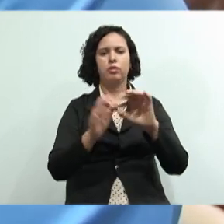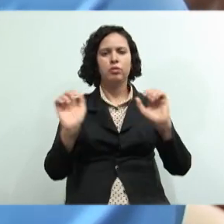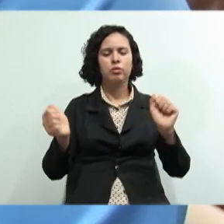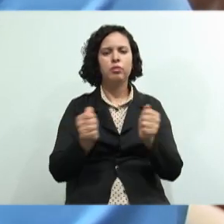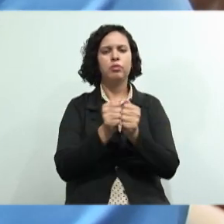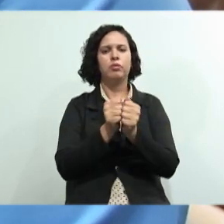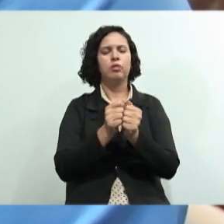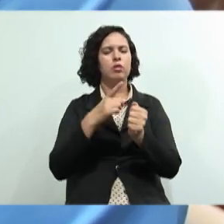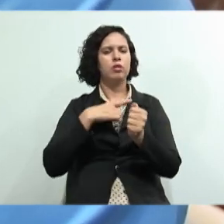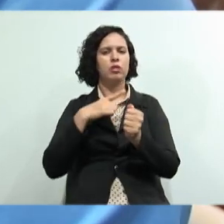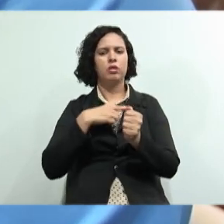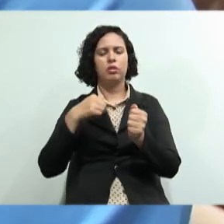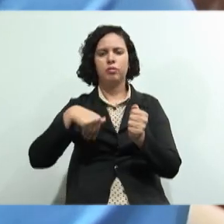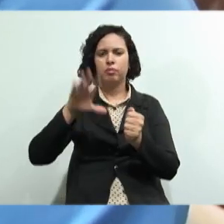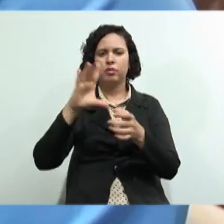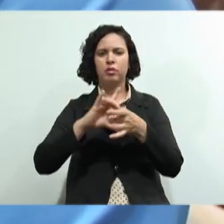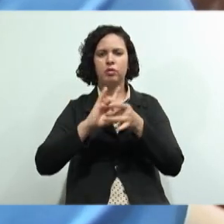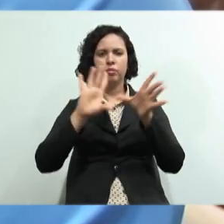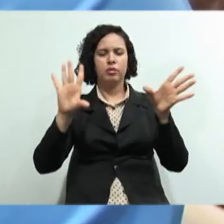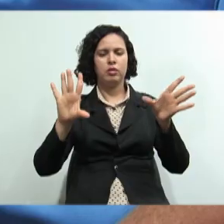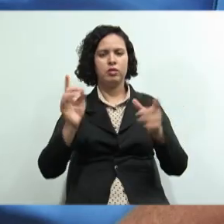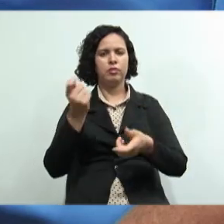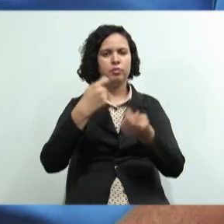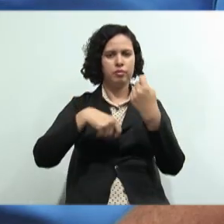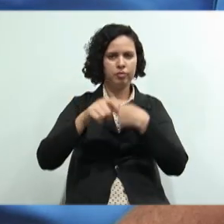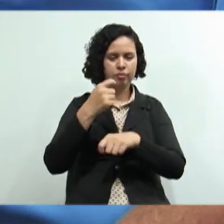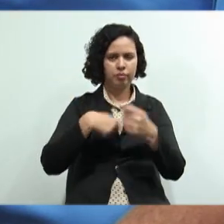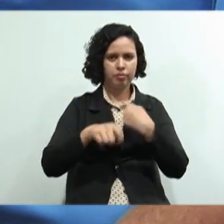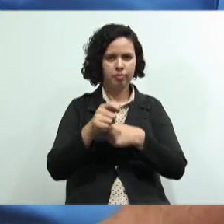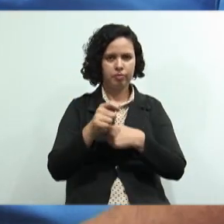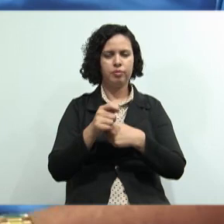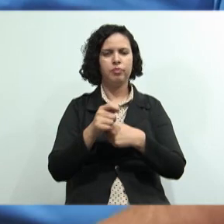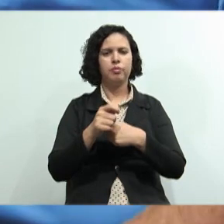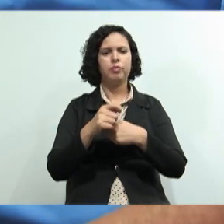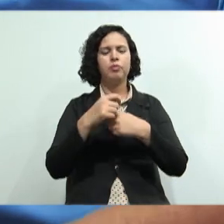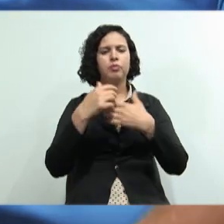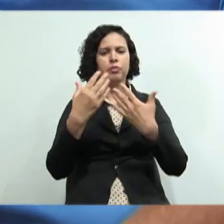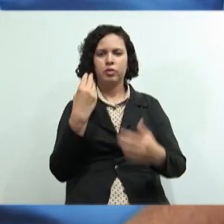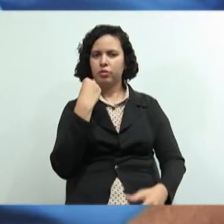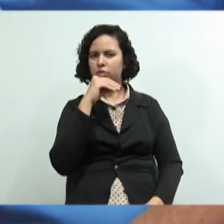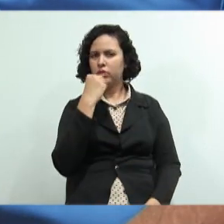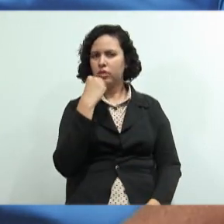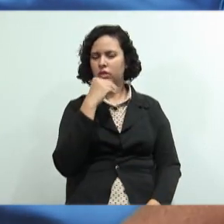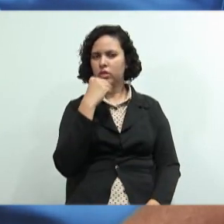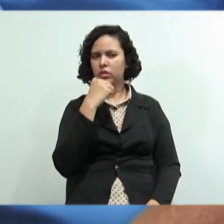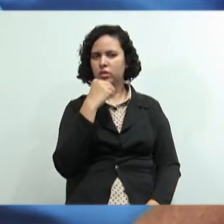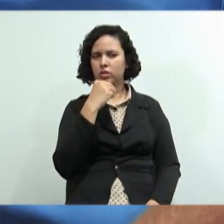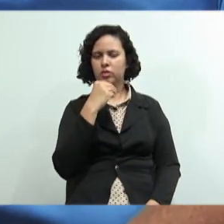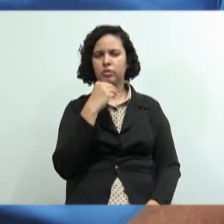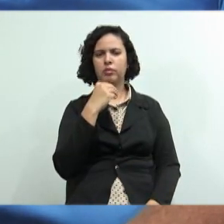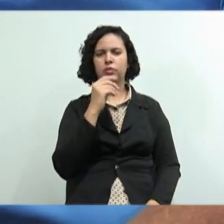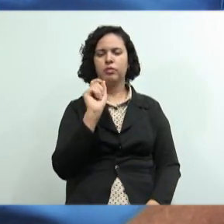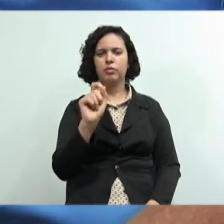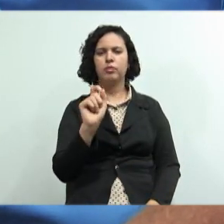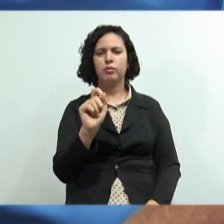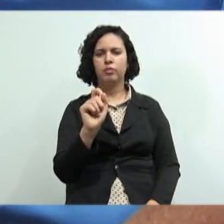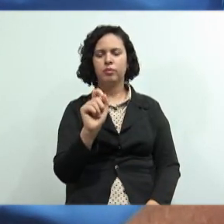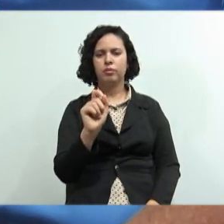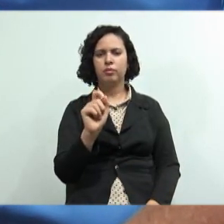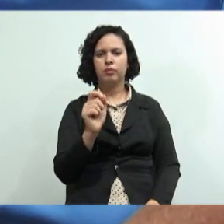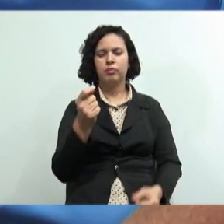mais liberdade na própria economia. E as vantagens, já aproveitando